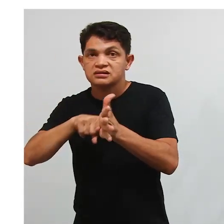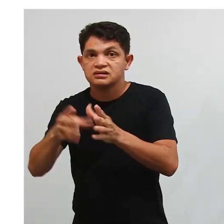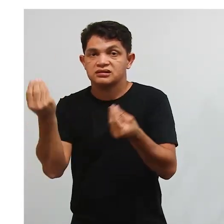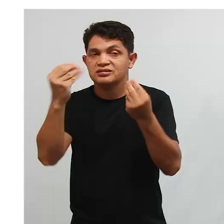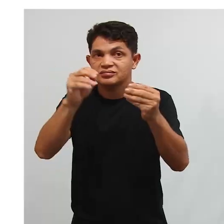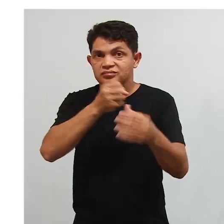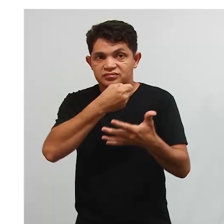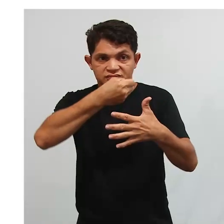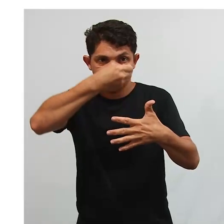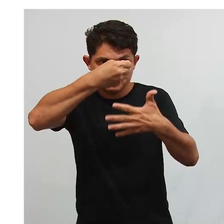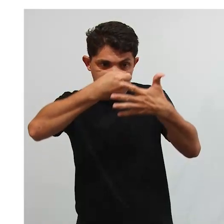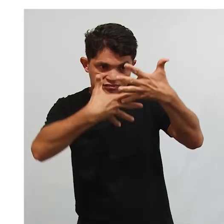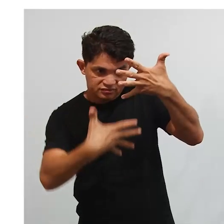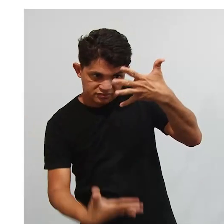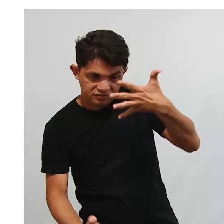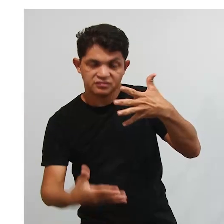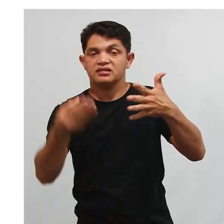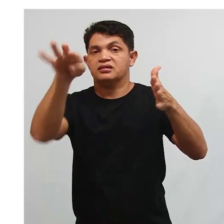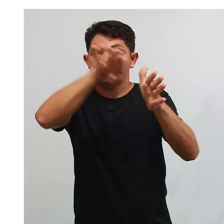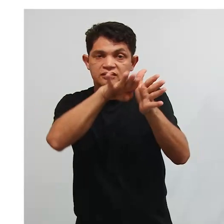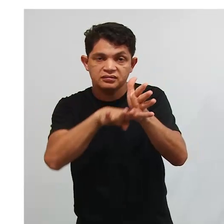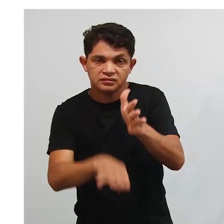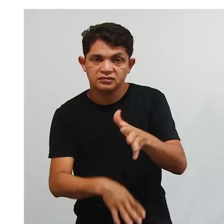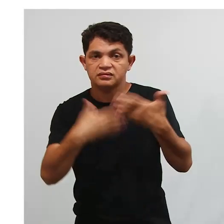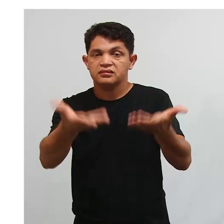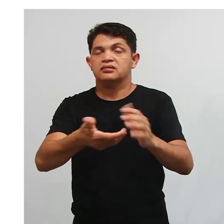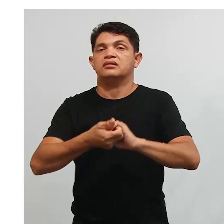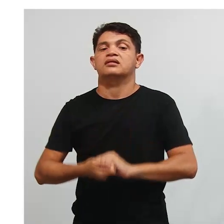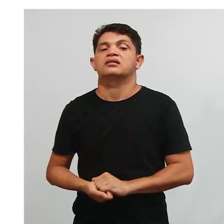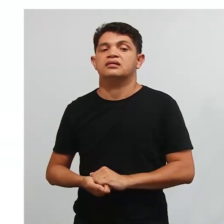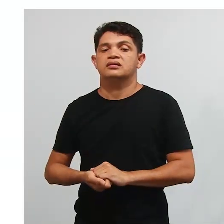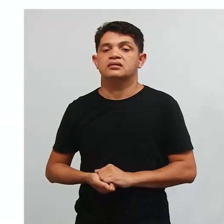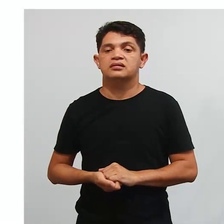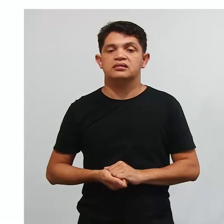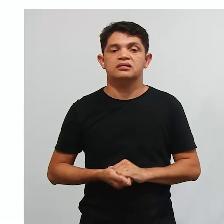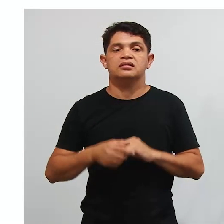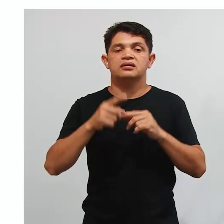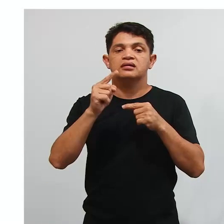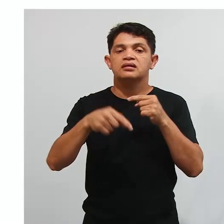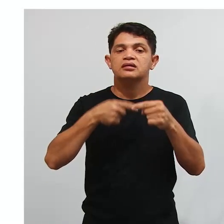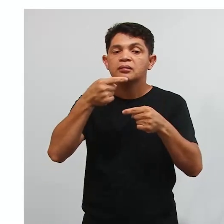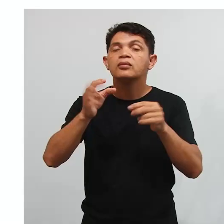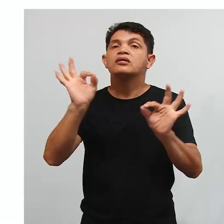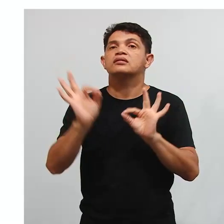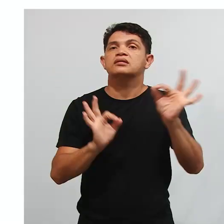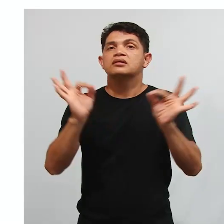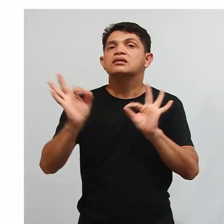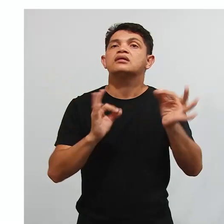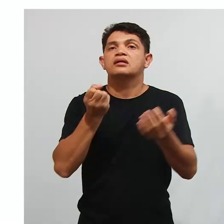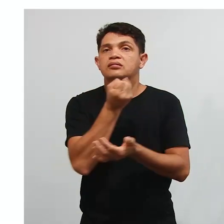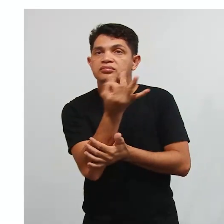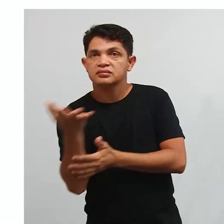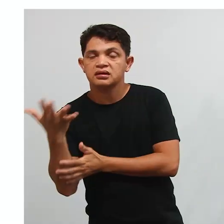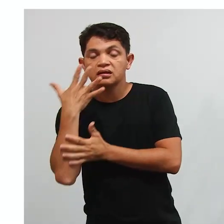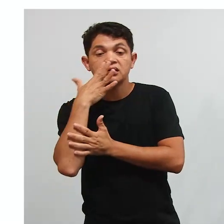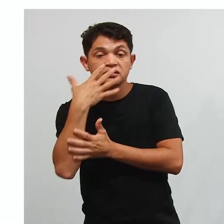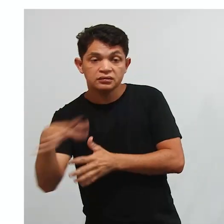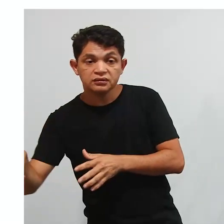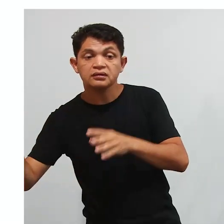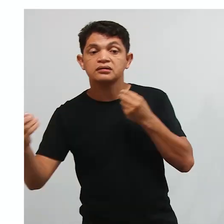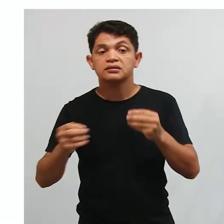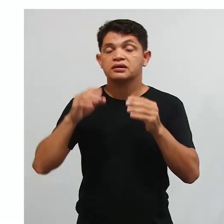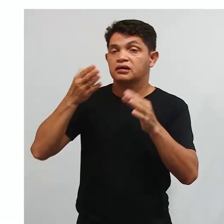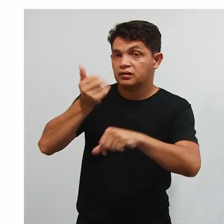precisar de muitas variáveis aí para determinar isso depois as pesquisas podem ser classificadas quanto a